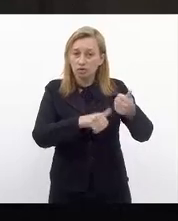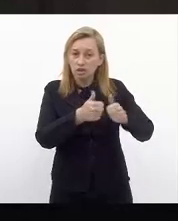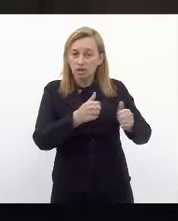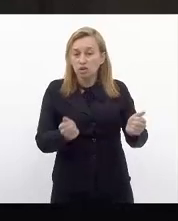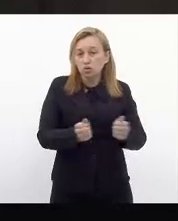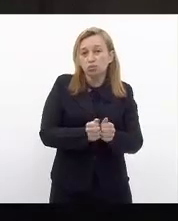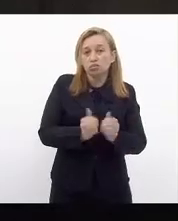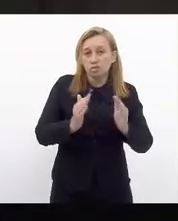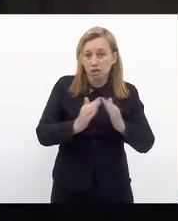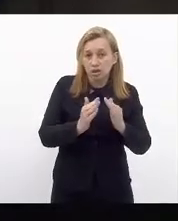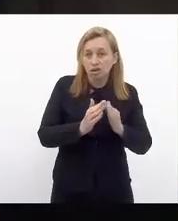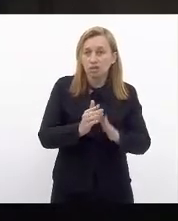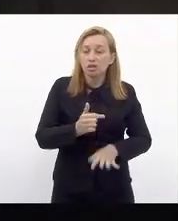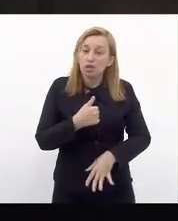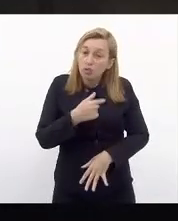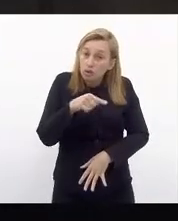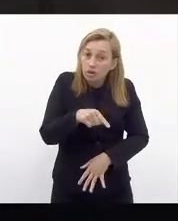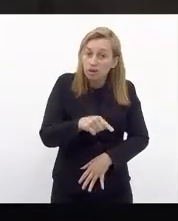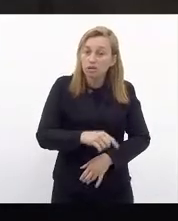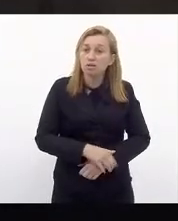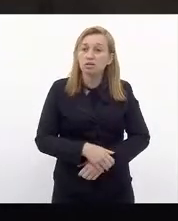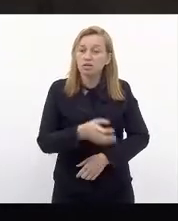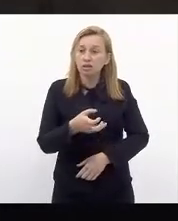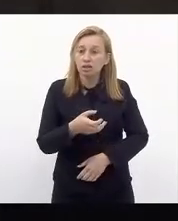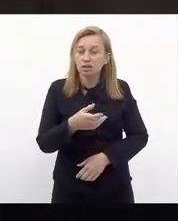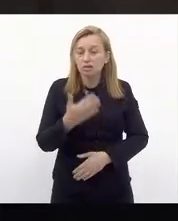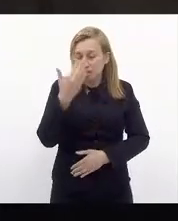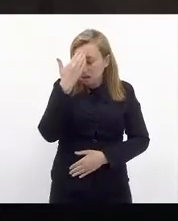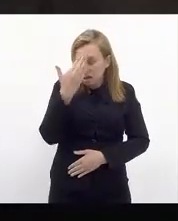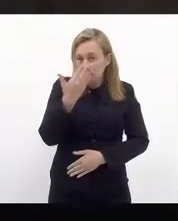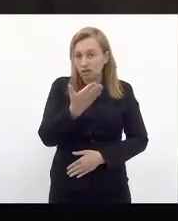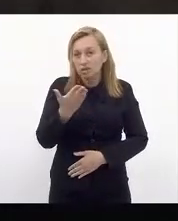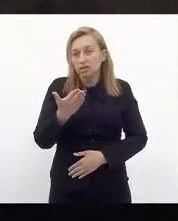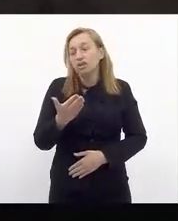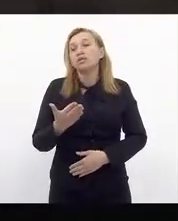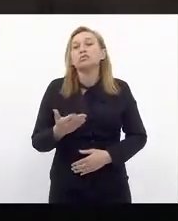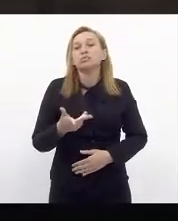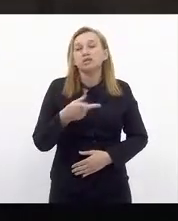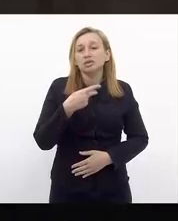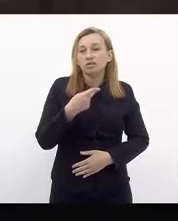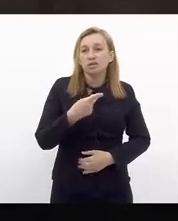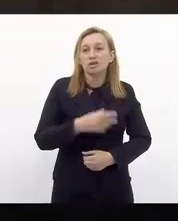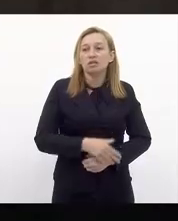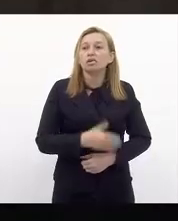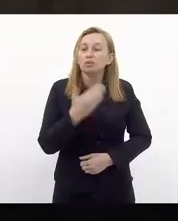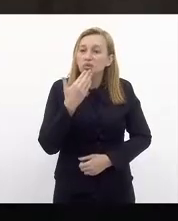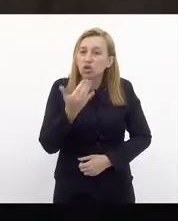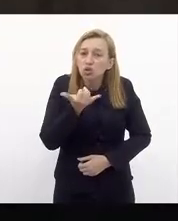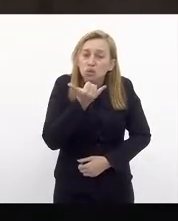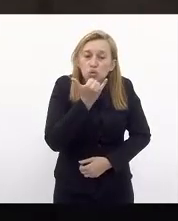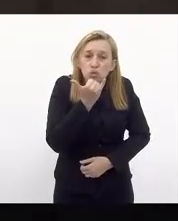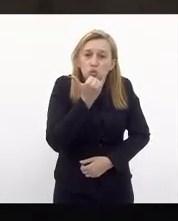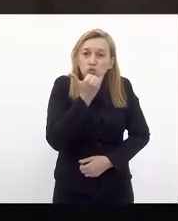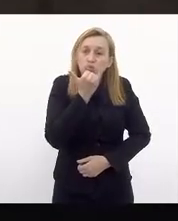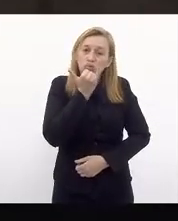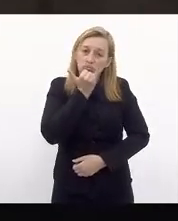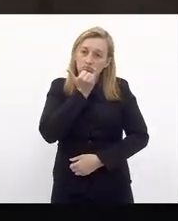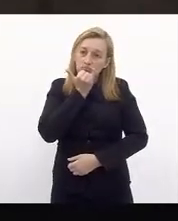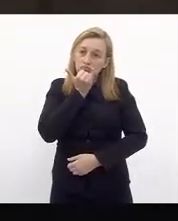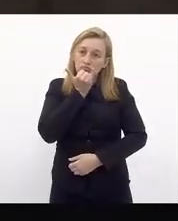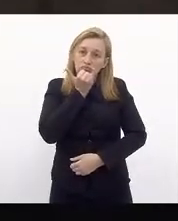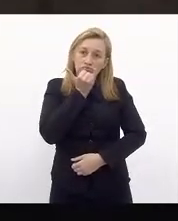isso junto com a casa e eu aqui quero deixar meu muito obrigado para fazer essa colocação e pedir desculpa aí pelo